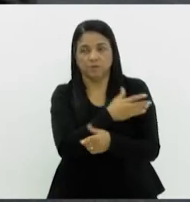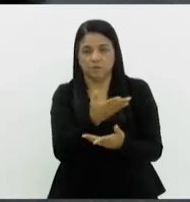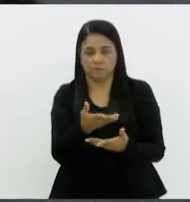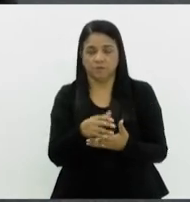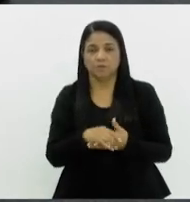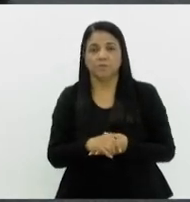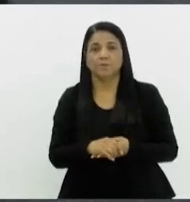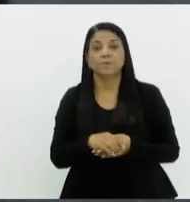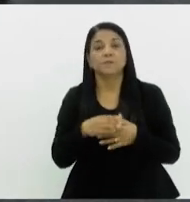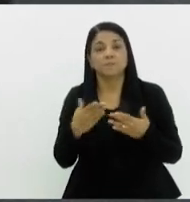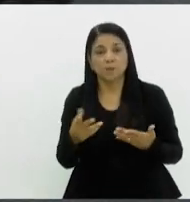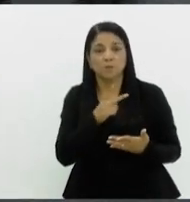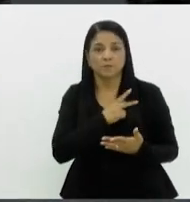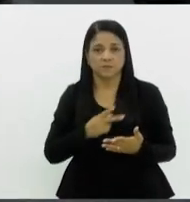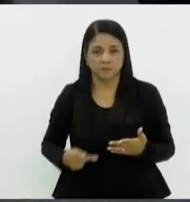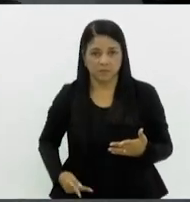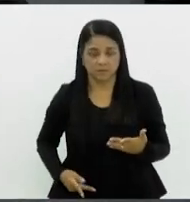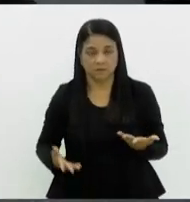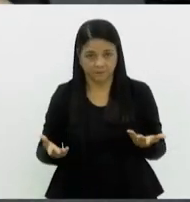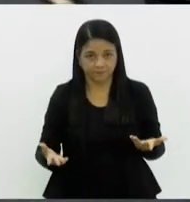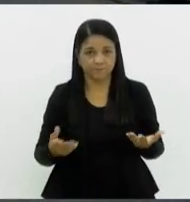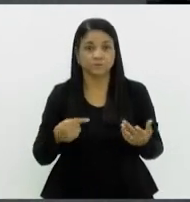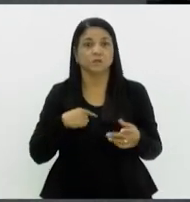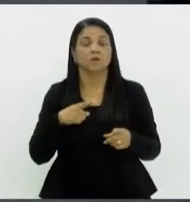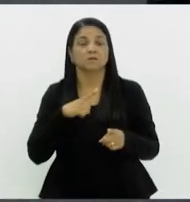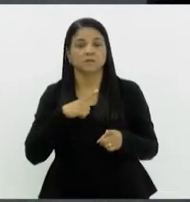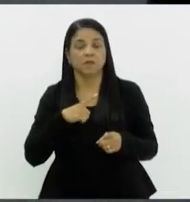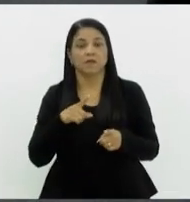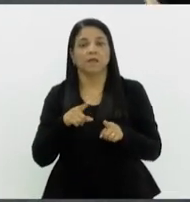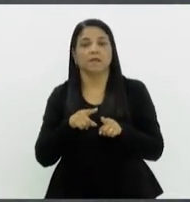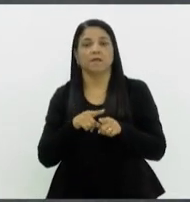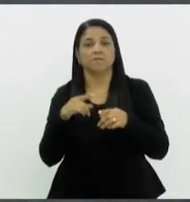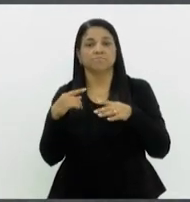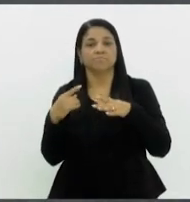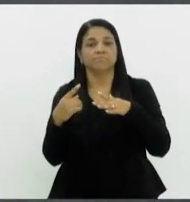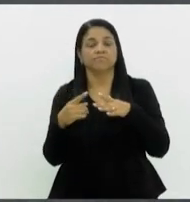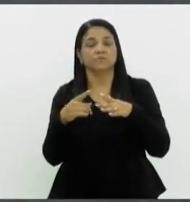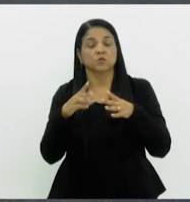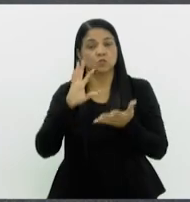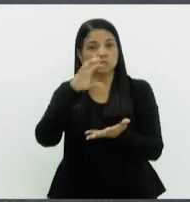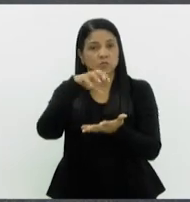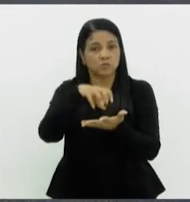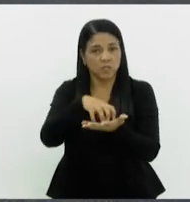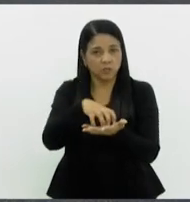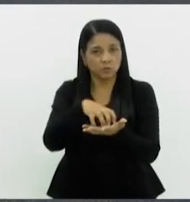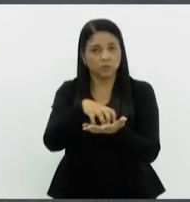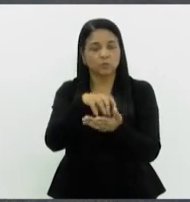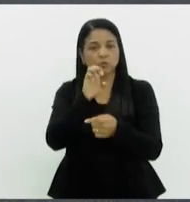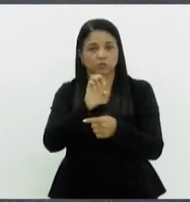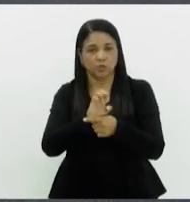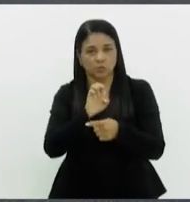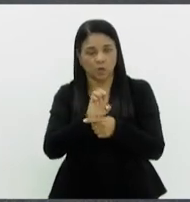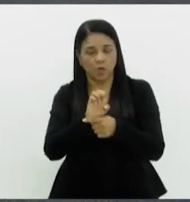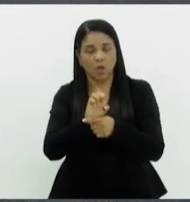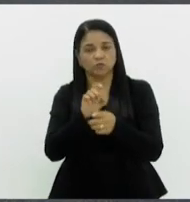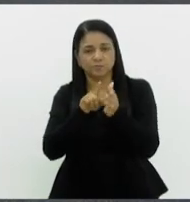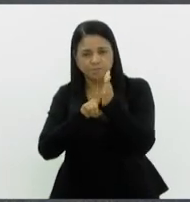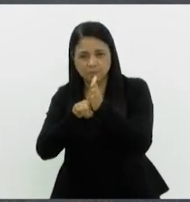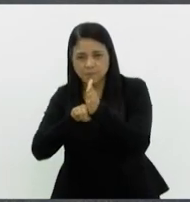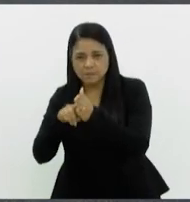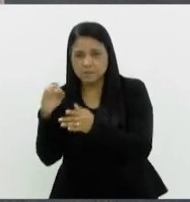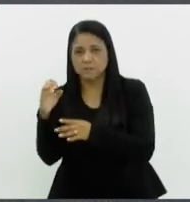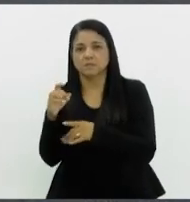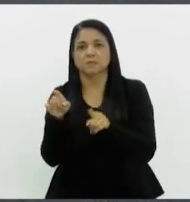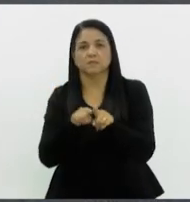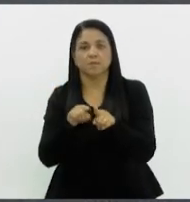presidenta, a Pesagro Rio conta ainda com um Centro Estadual de Pesquisa e Agroenergia, Aproveitamento